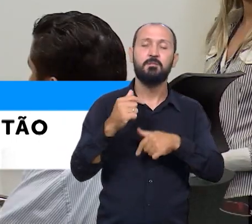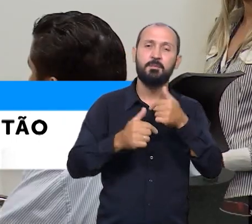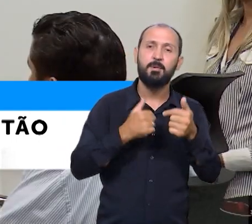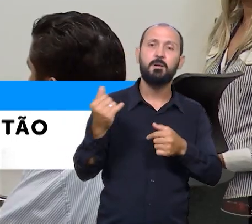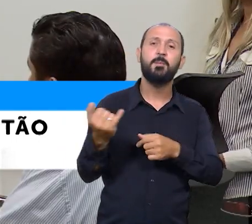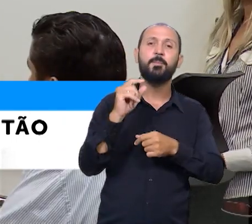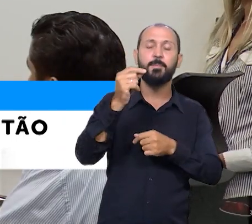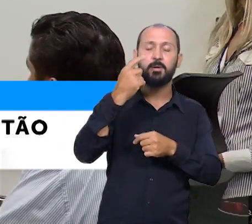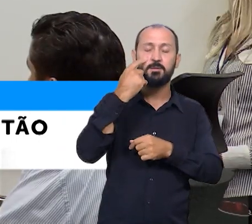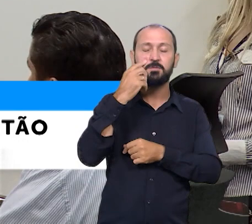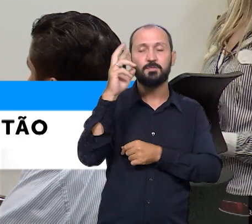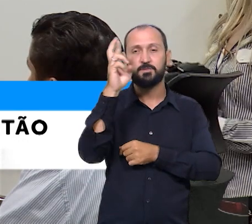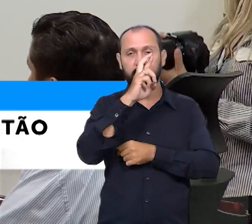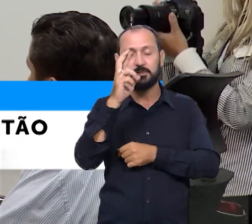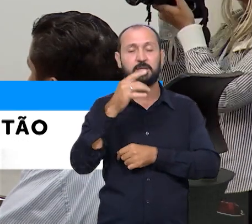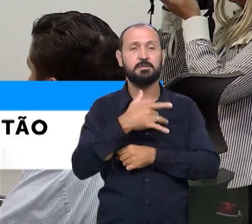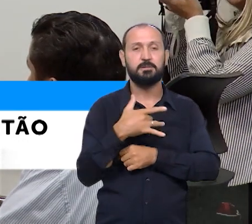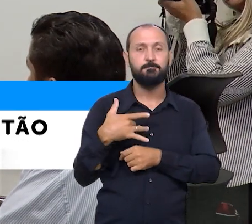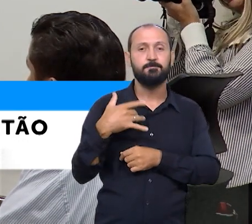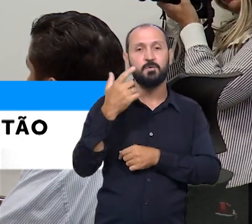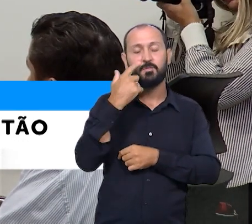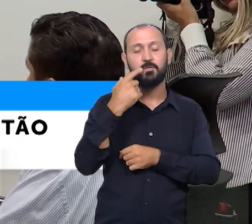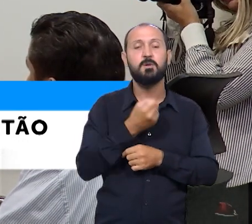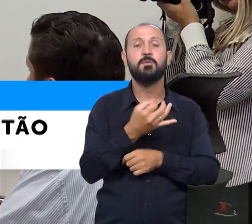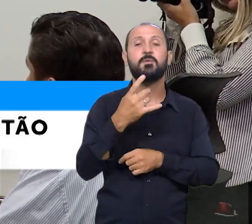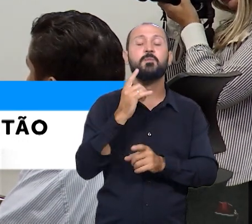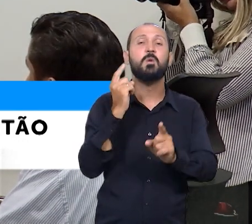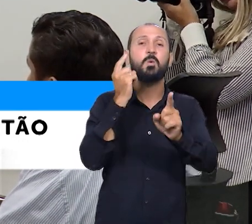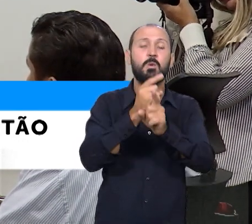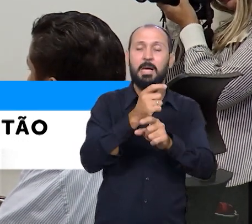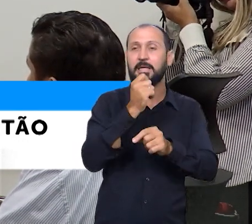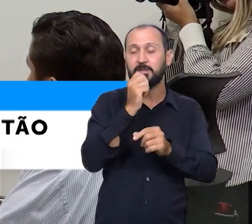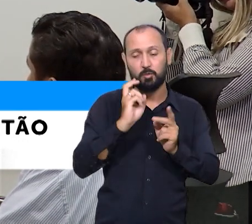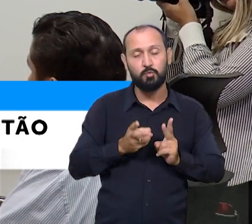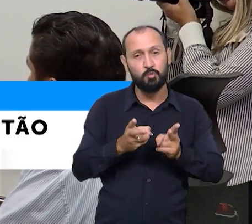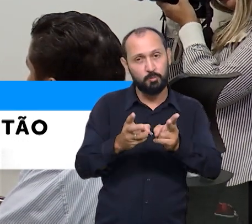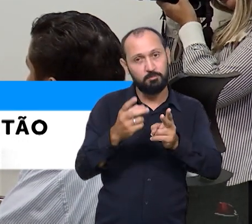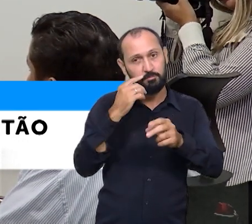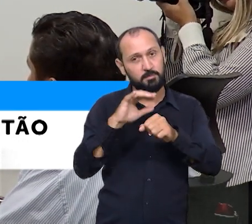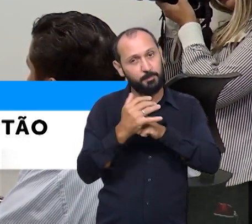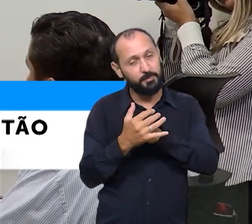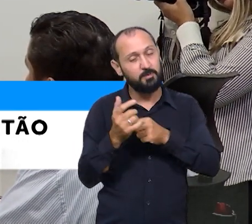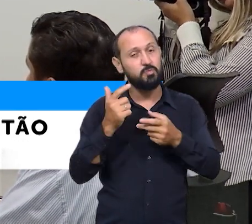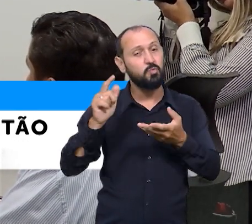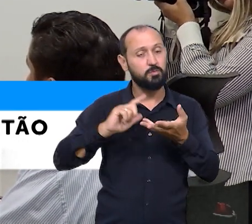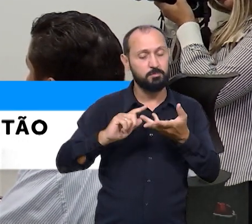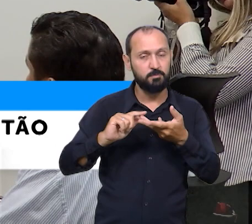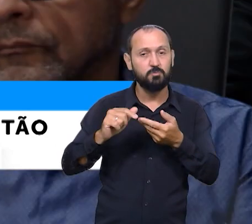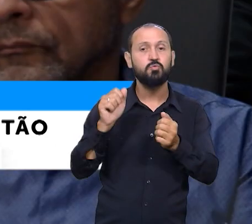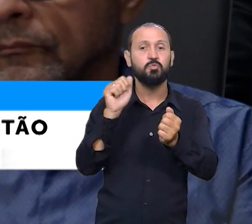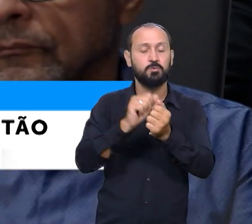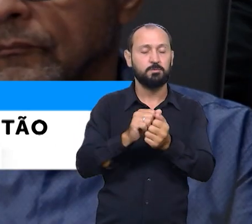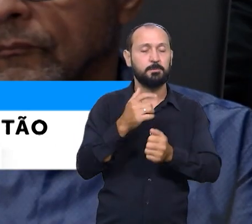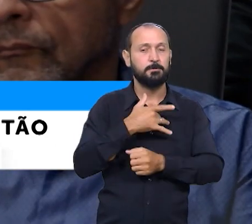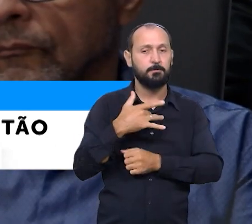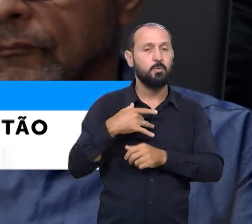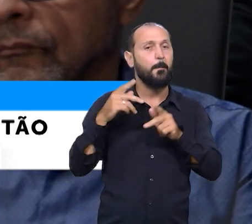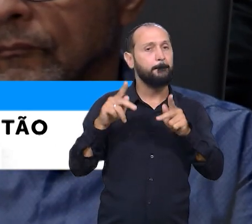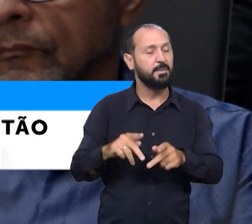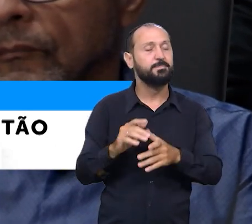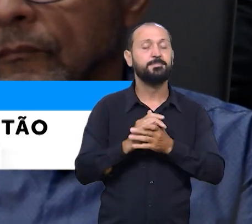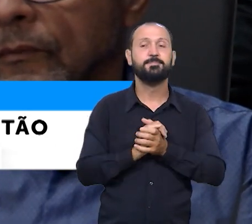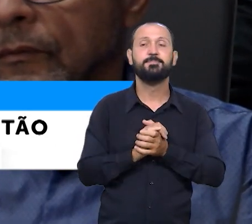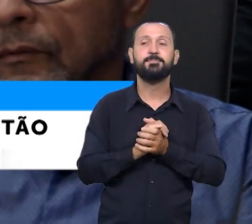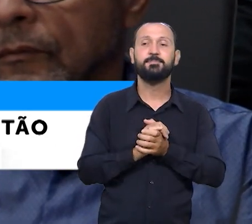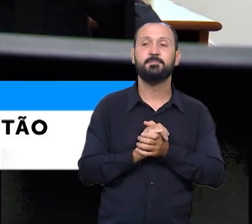MS, ações importantes da vigilância em saúde, A gente vem com o enfrentamento ainda da pandemia, de outras endemias que vem acompanhando a saúde